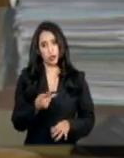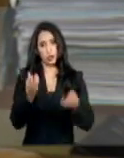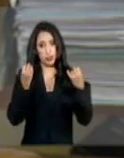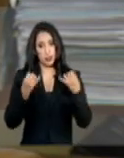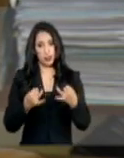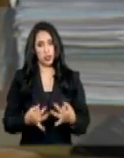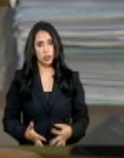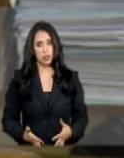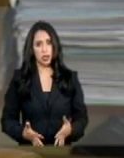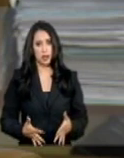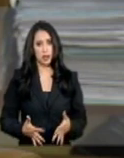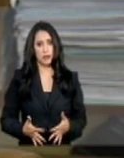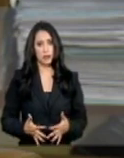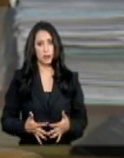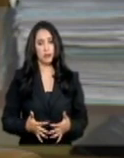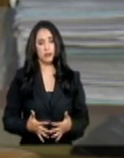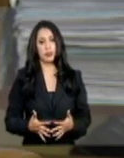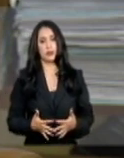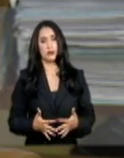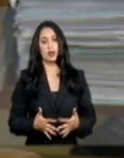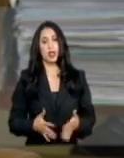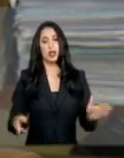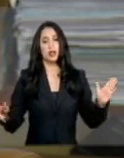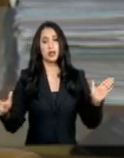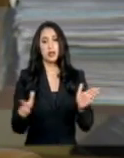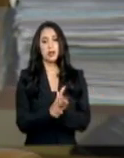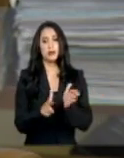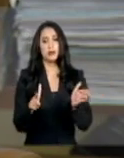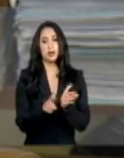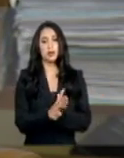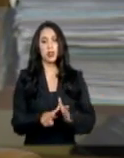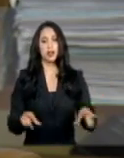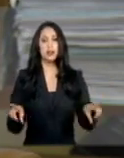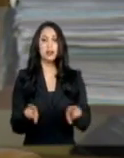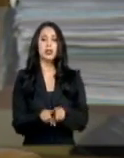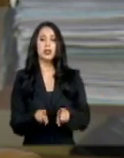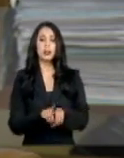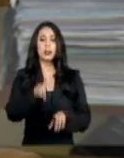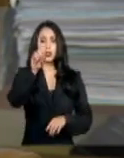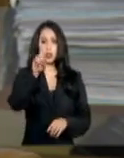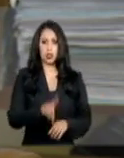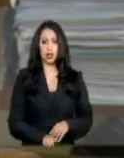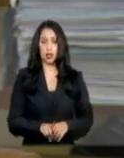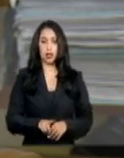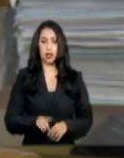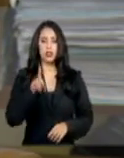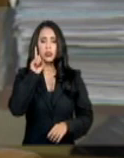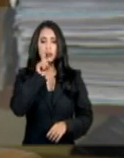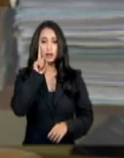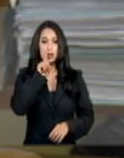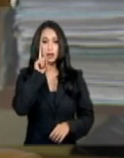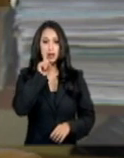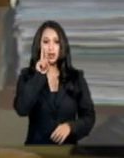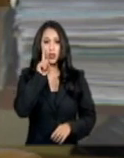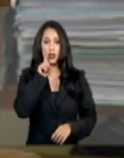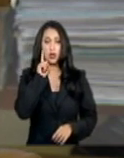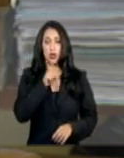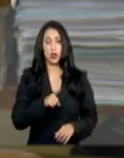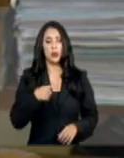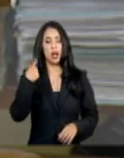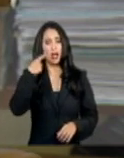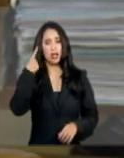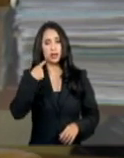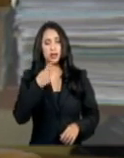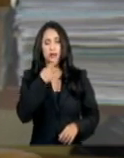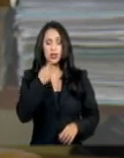foi em virtude da reverência aos papéis que tanto direito da americana quanto argentino concluíram que os documentos